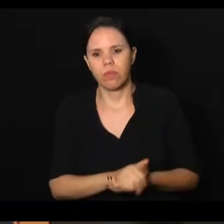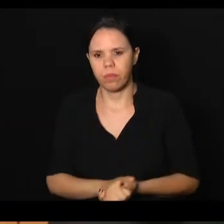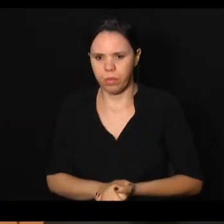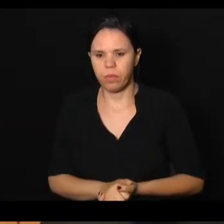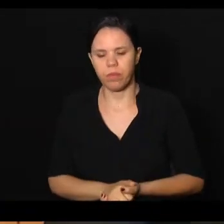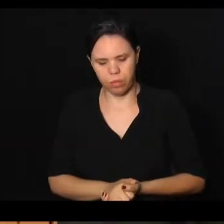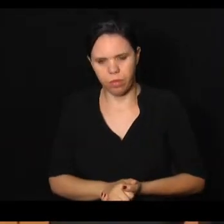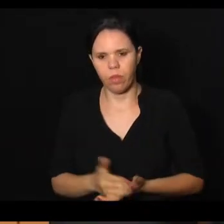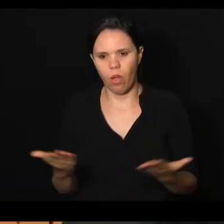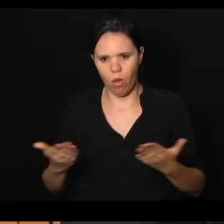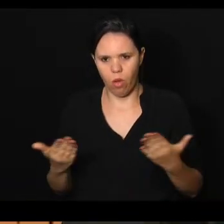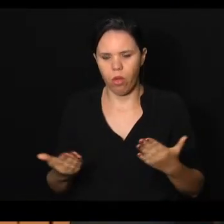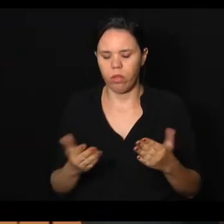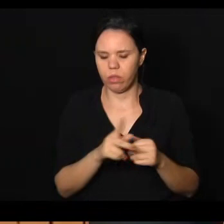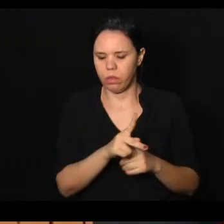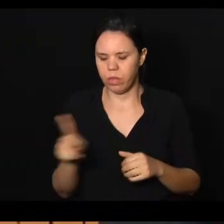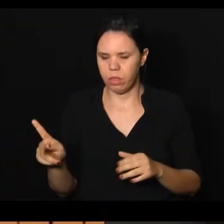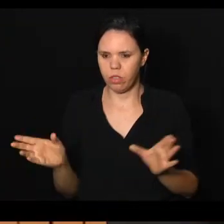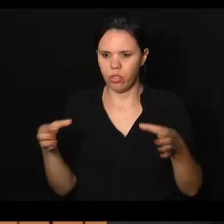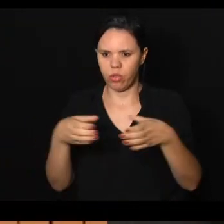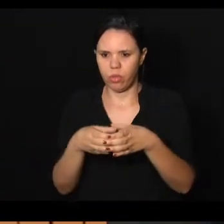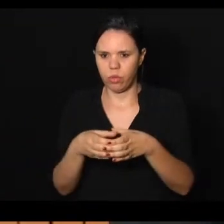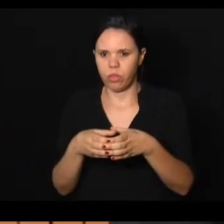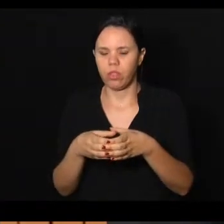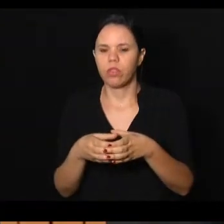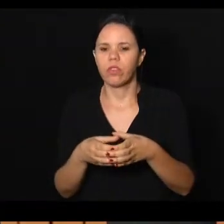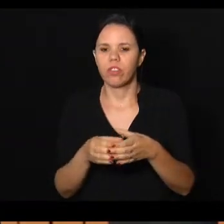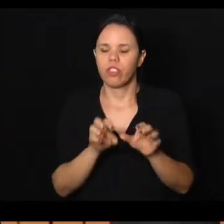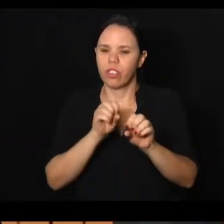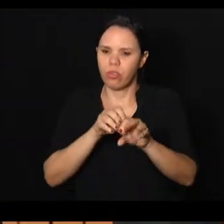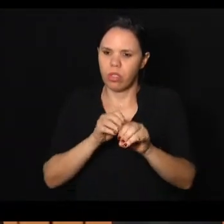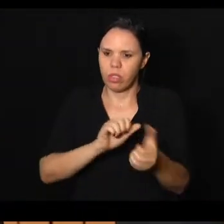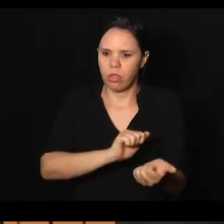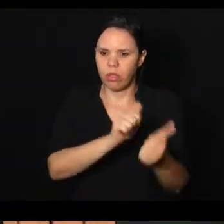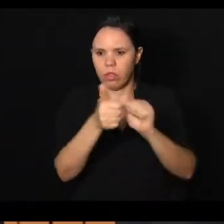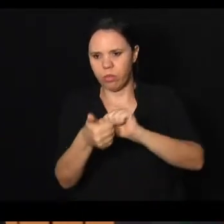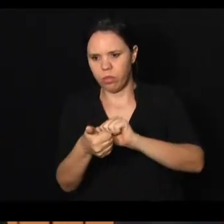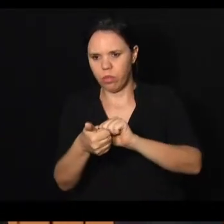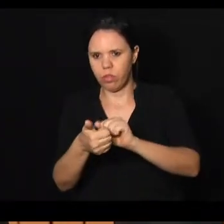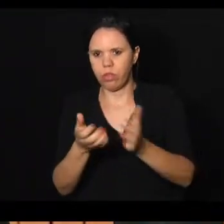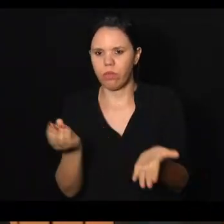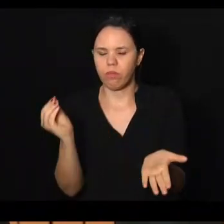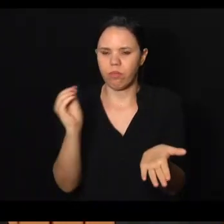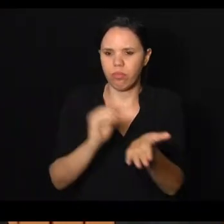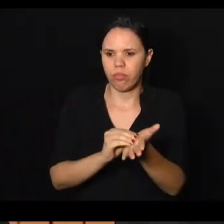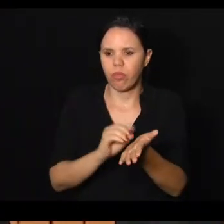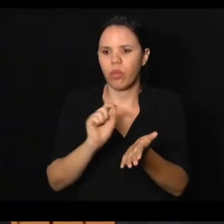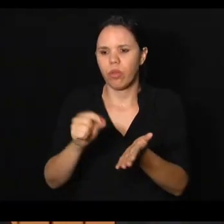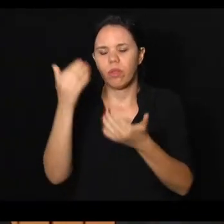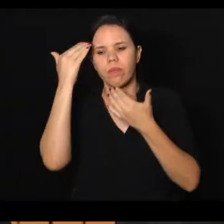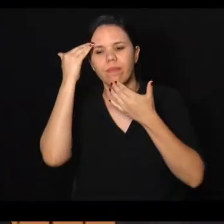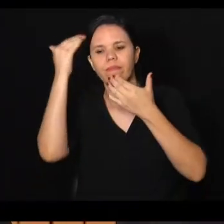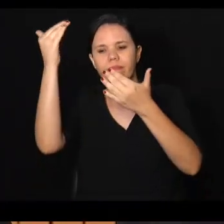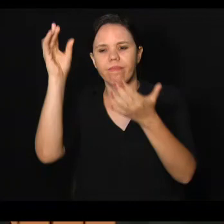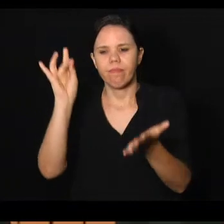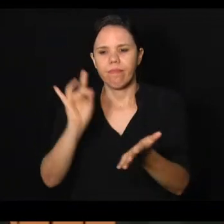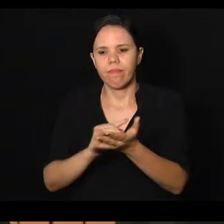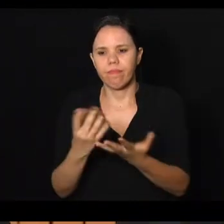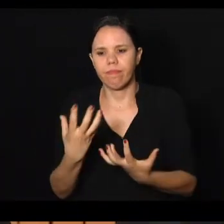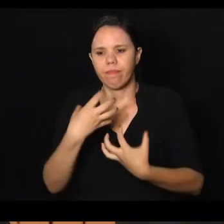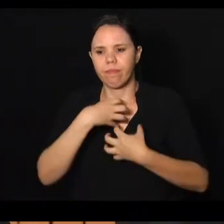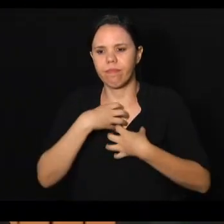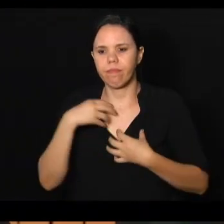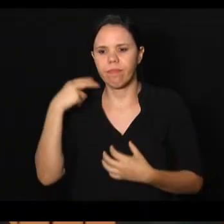na presidência da nossa Comissão de Educação e Esporte. Então, fica aqui esse registro, nosso sincero agradecimento ao nobre